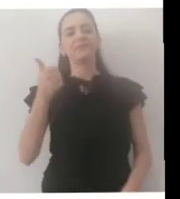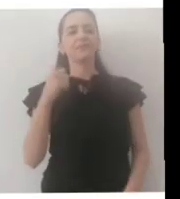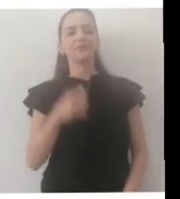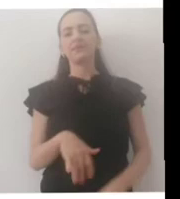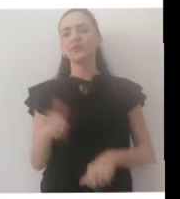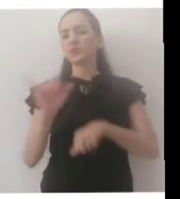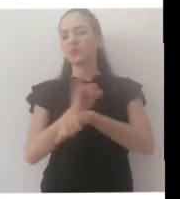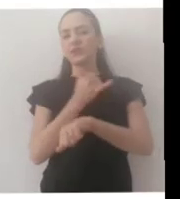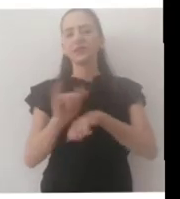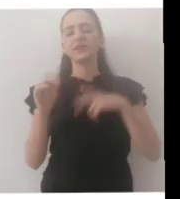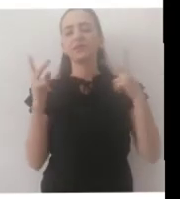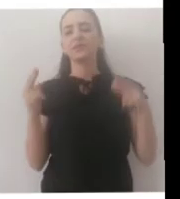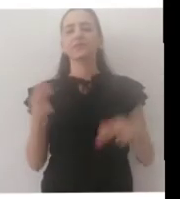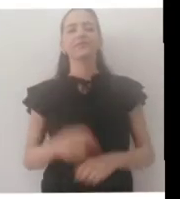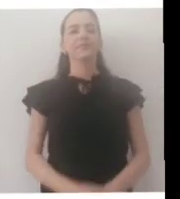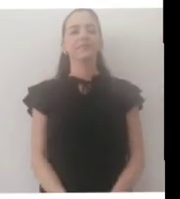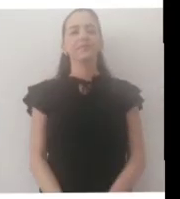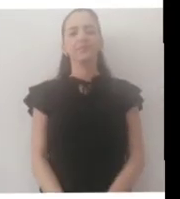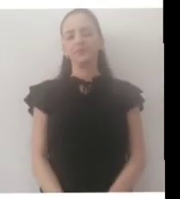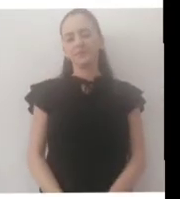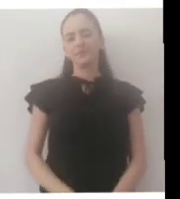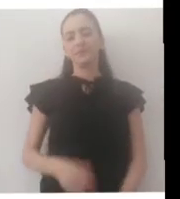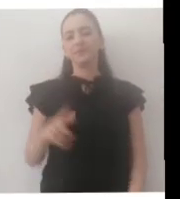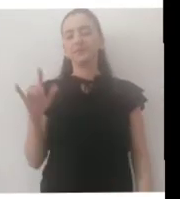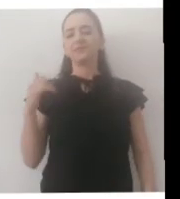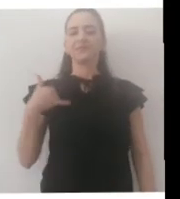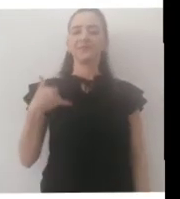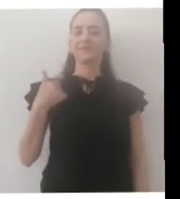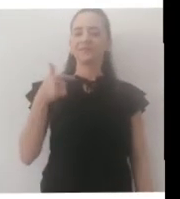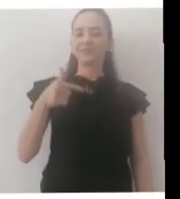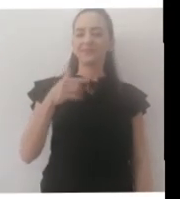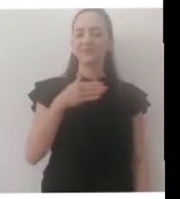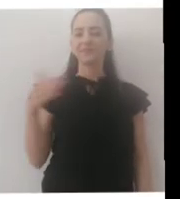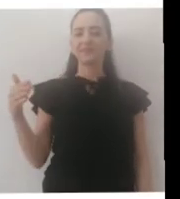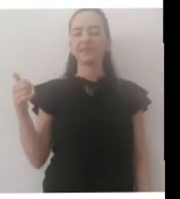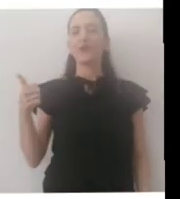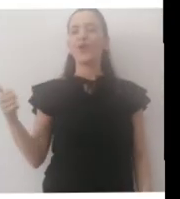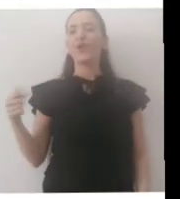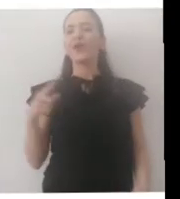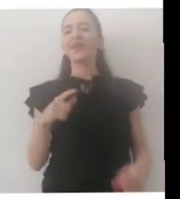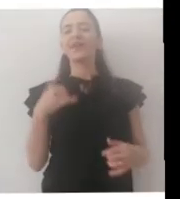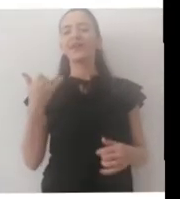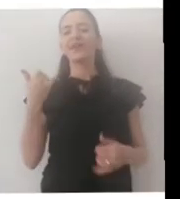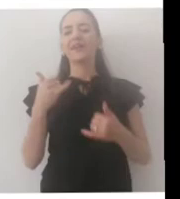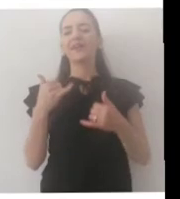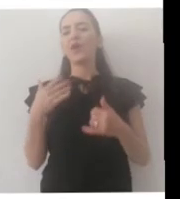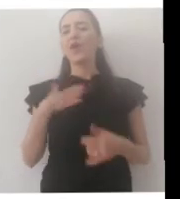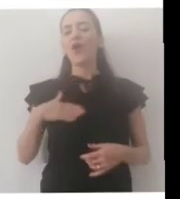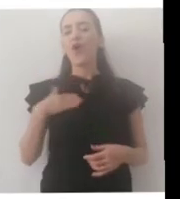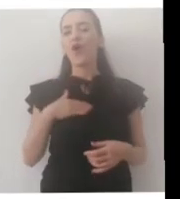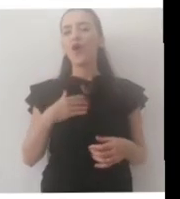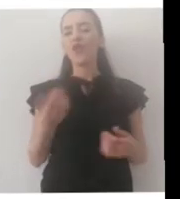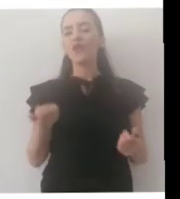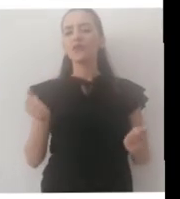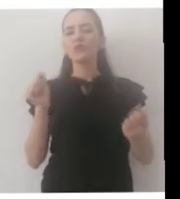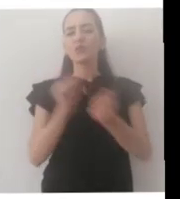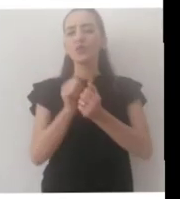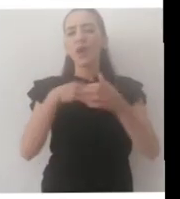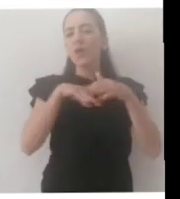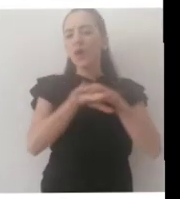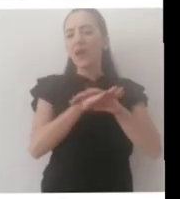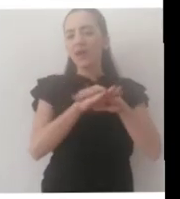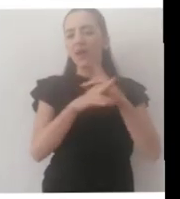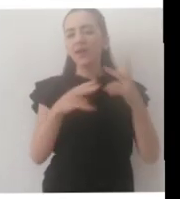estratégia. Outra questão, essa questão aí, no operacional concreto, gente, de 7 anos até 11,